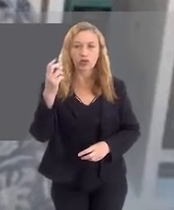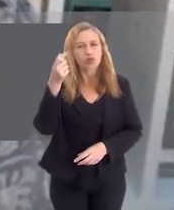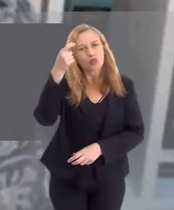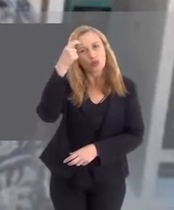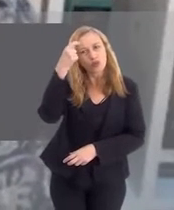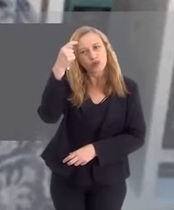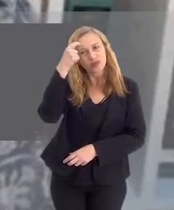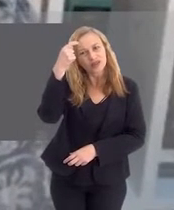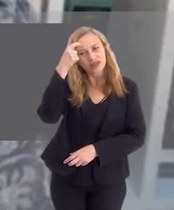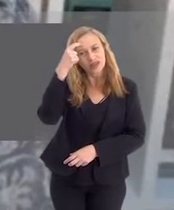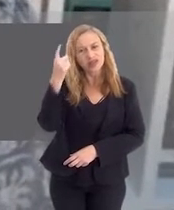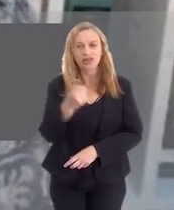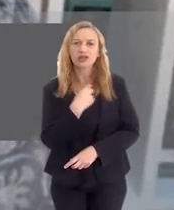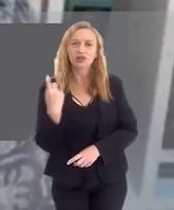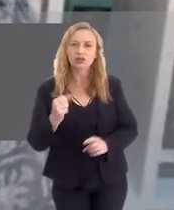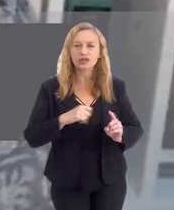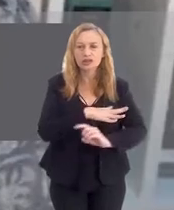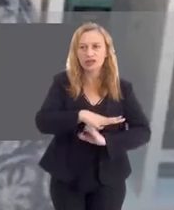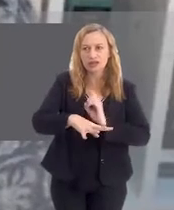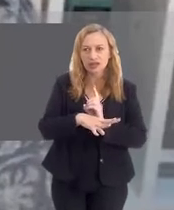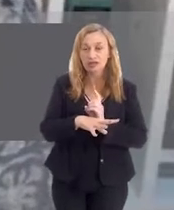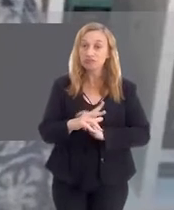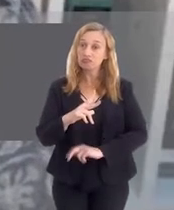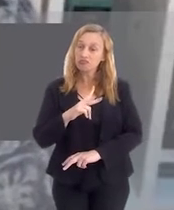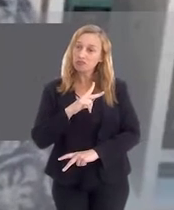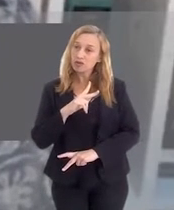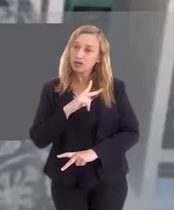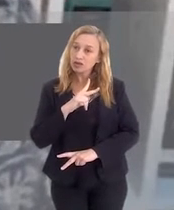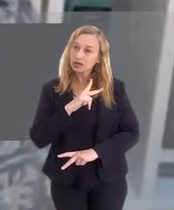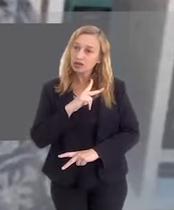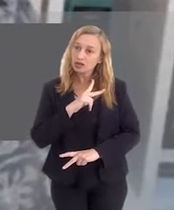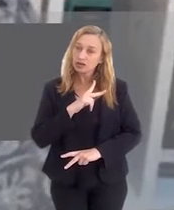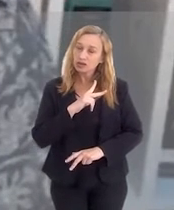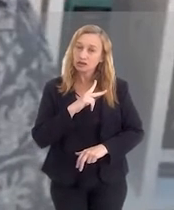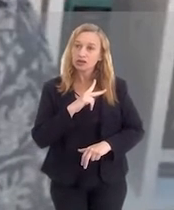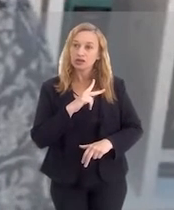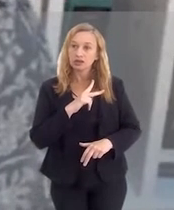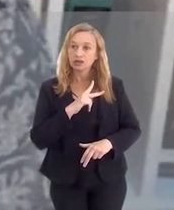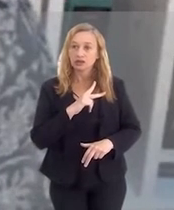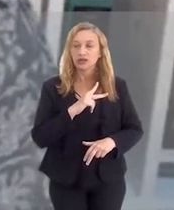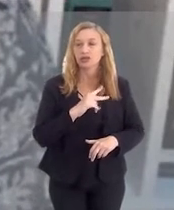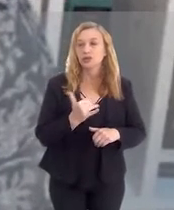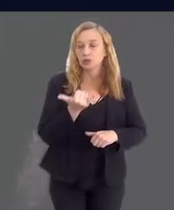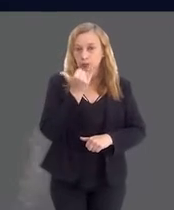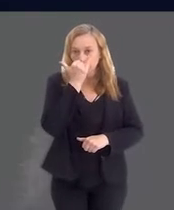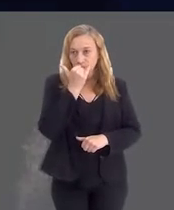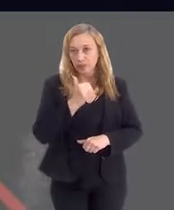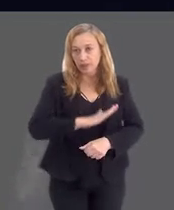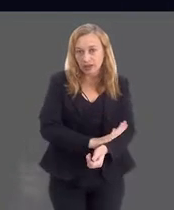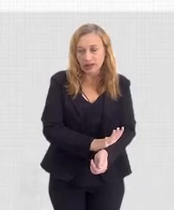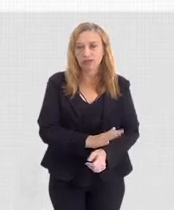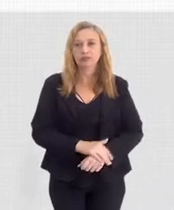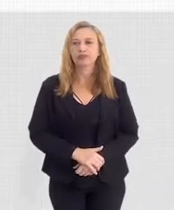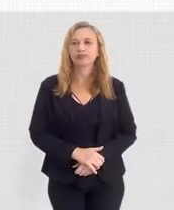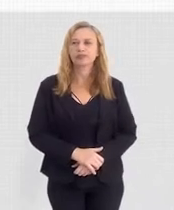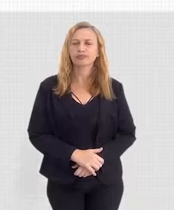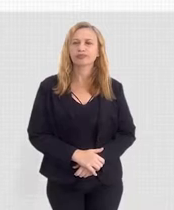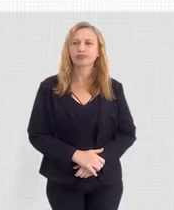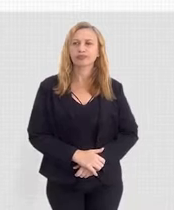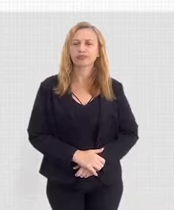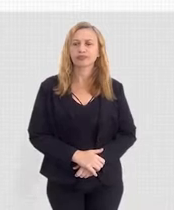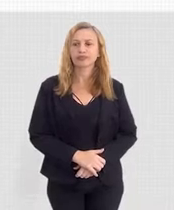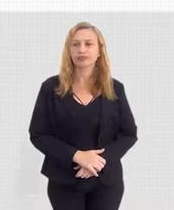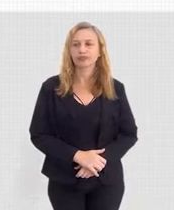promover a conscientização de nossa sociedade e particularmente das vítimas do sexismo e do racismo.